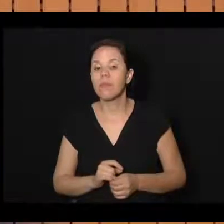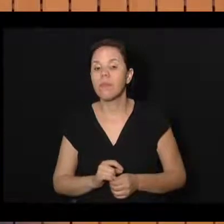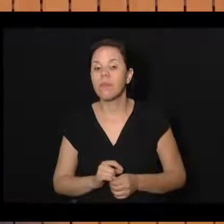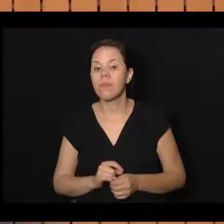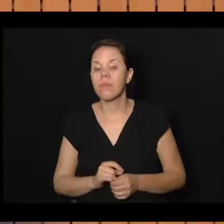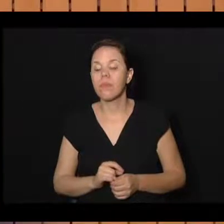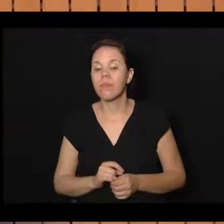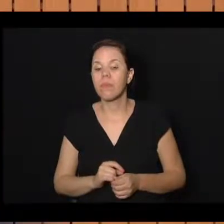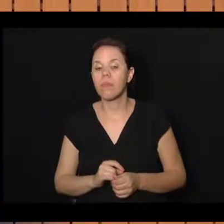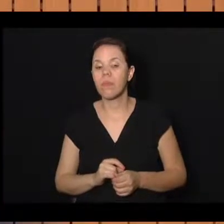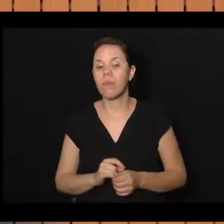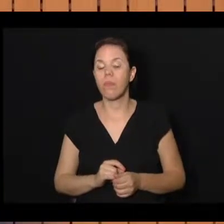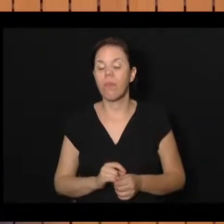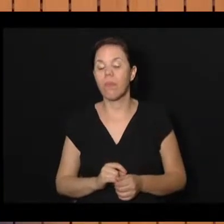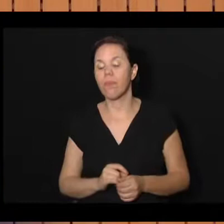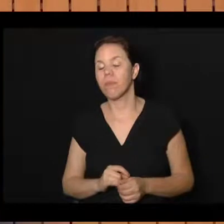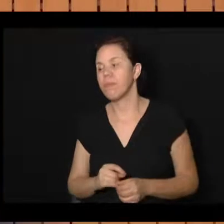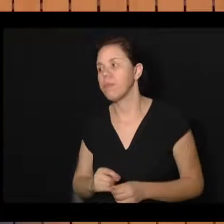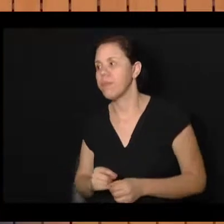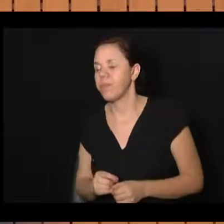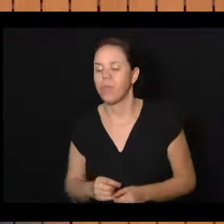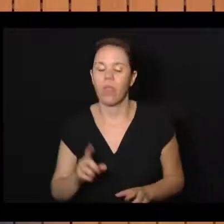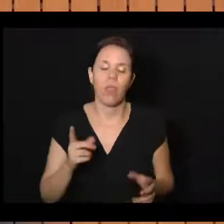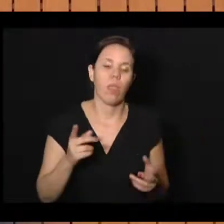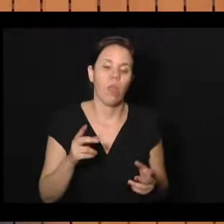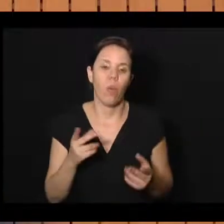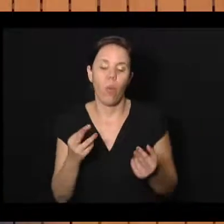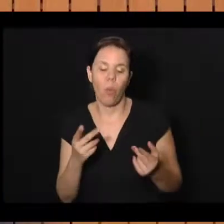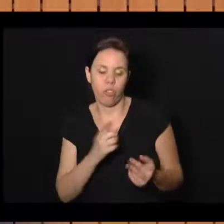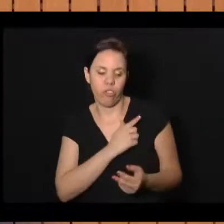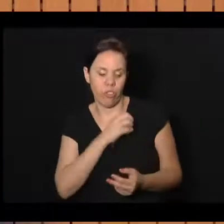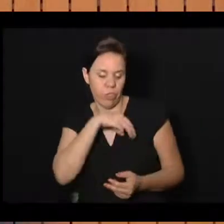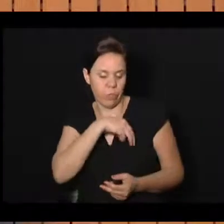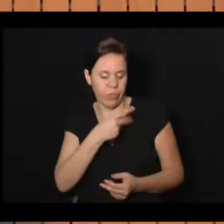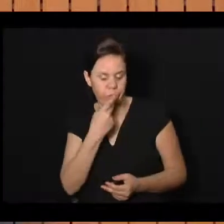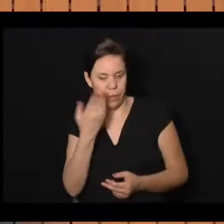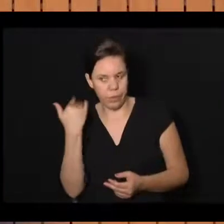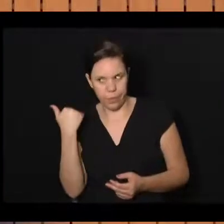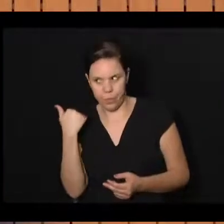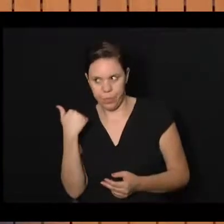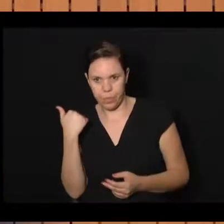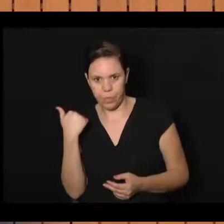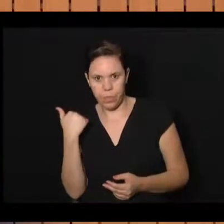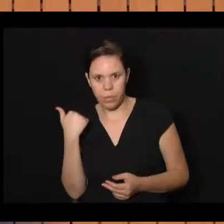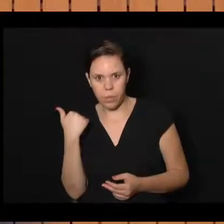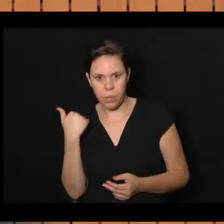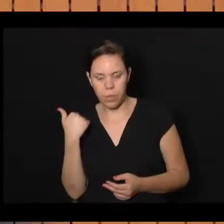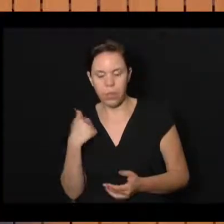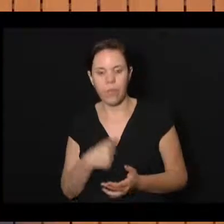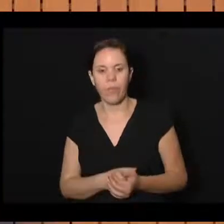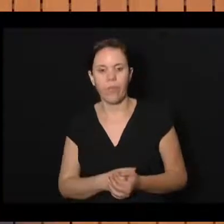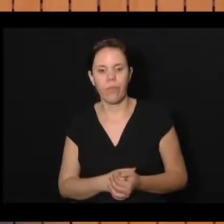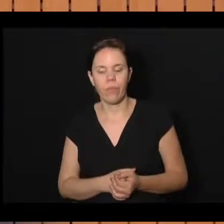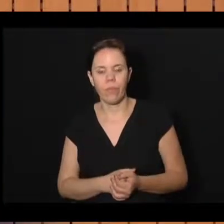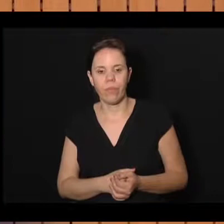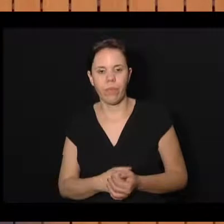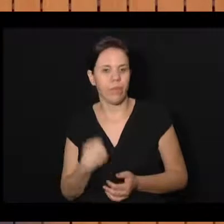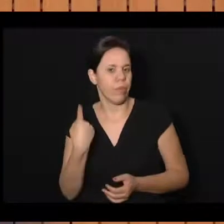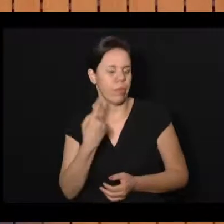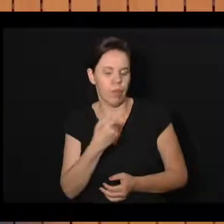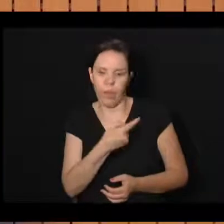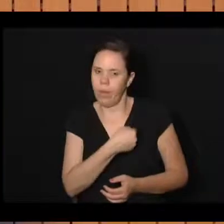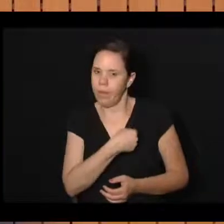cima da fala da nossa guarda municipal o superintendente nós não comentamos